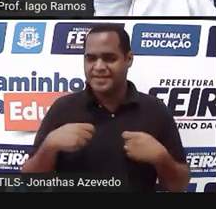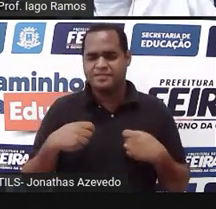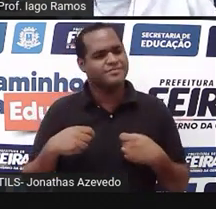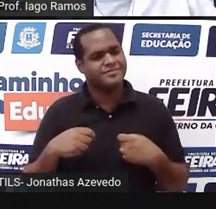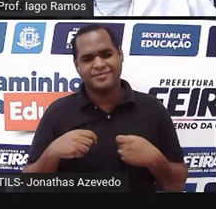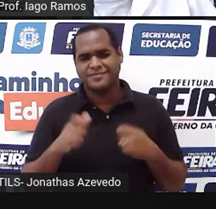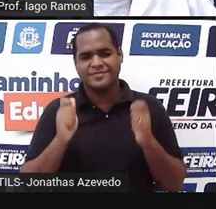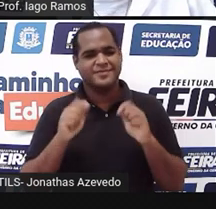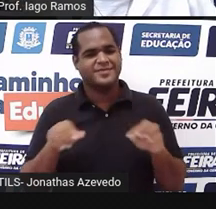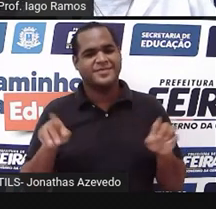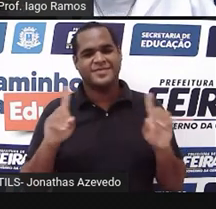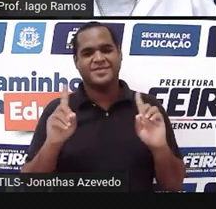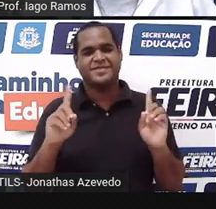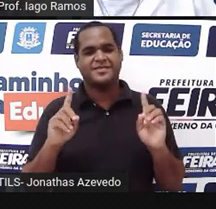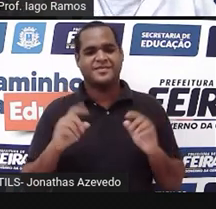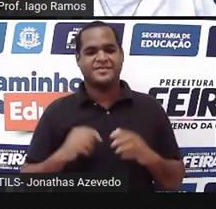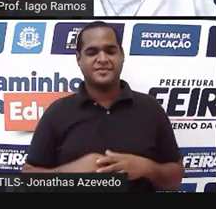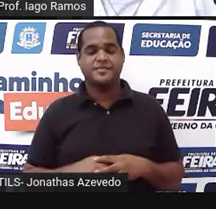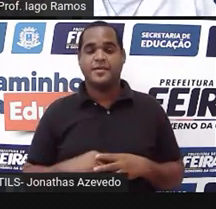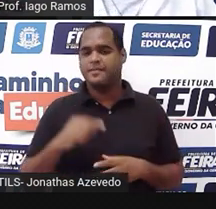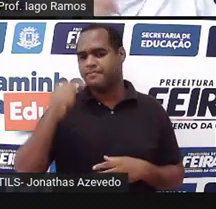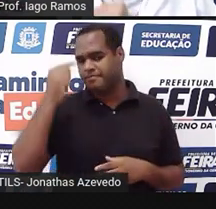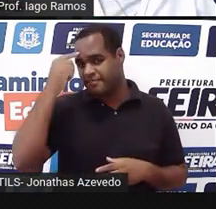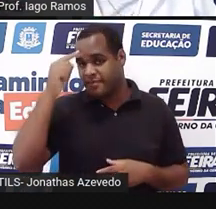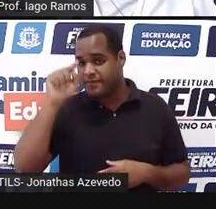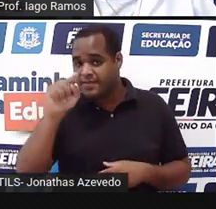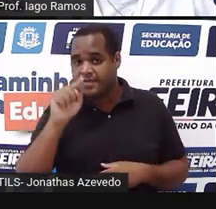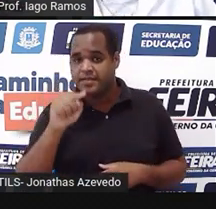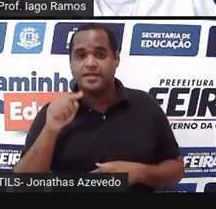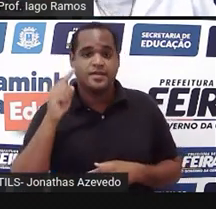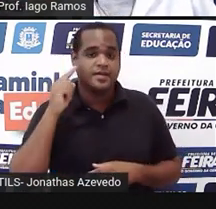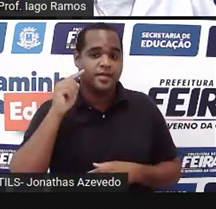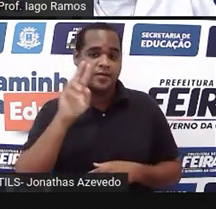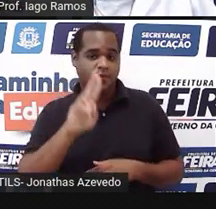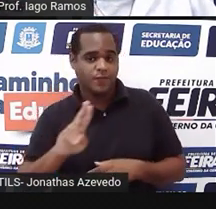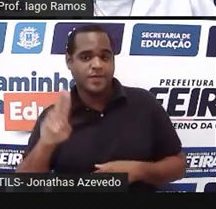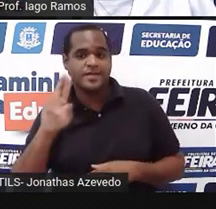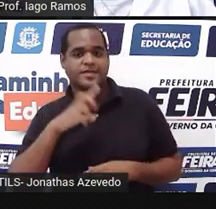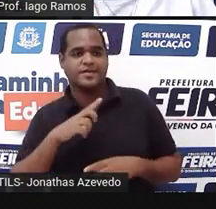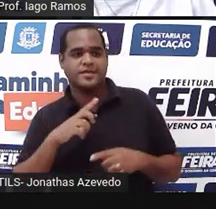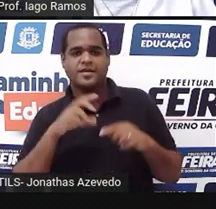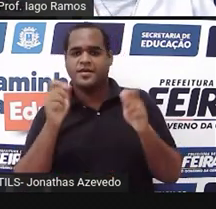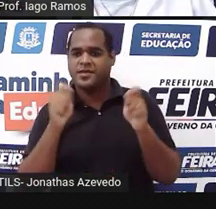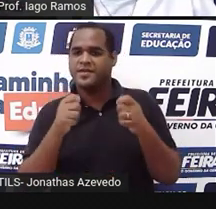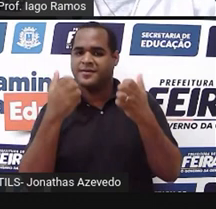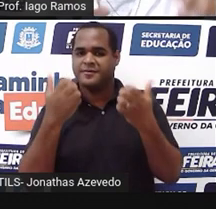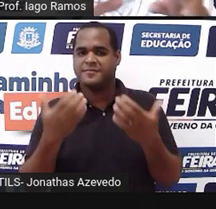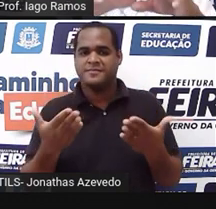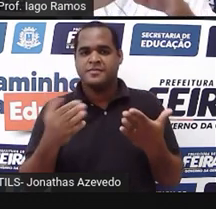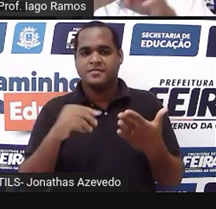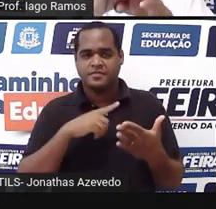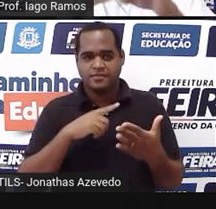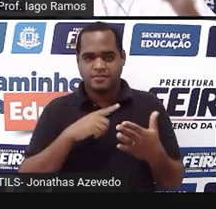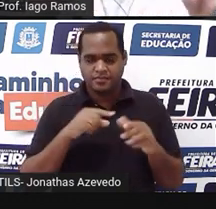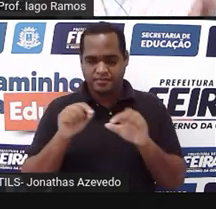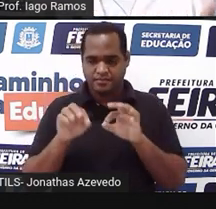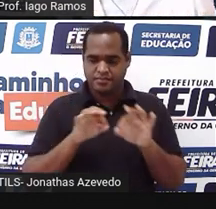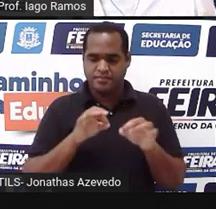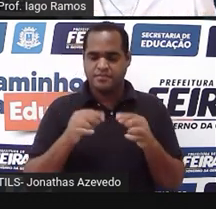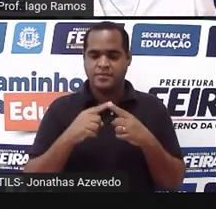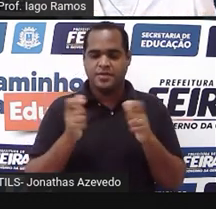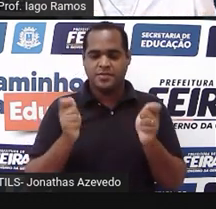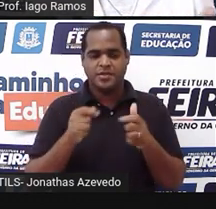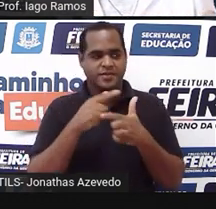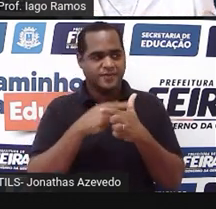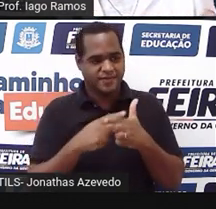isso não tá bom o ideal mesmo a gente usar essa expressão usar essa fórmula Zinha a bom a coisa do